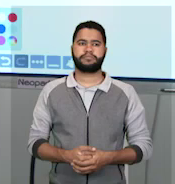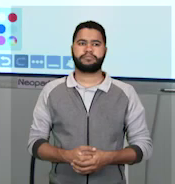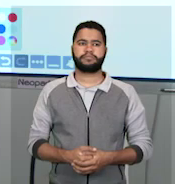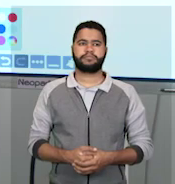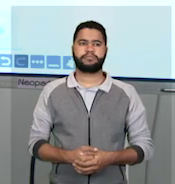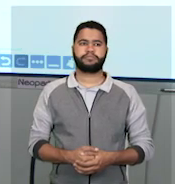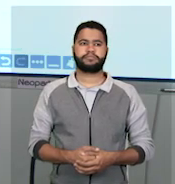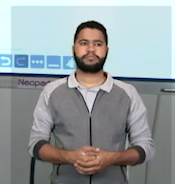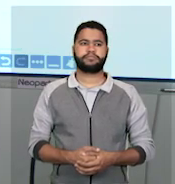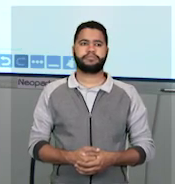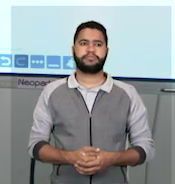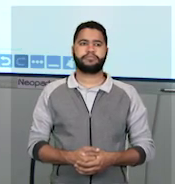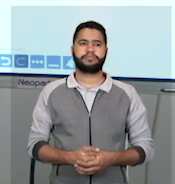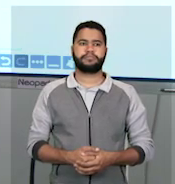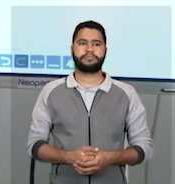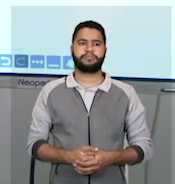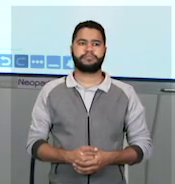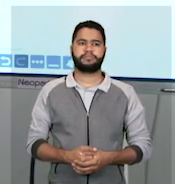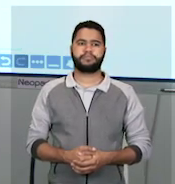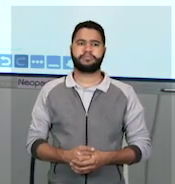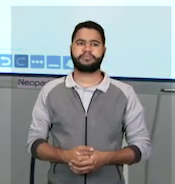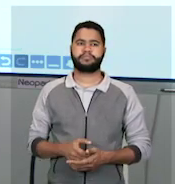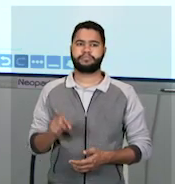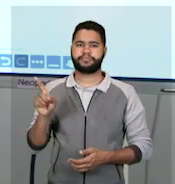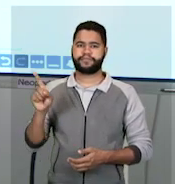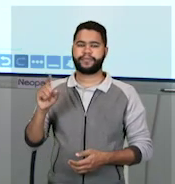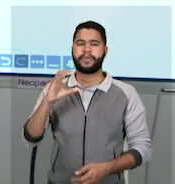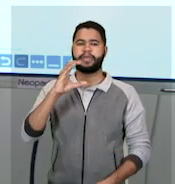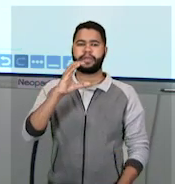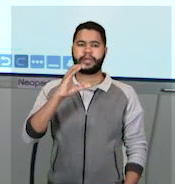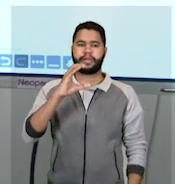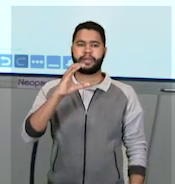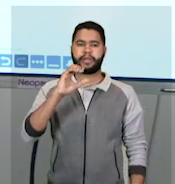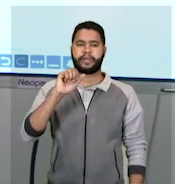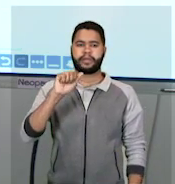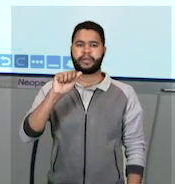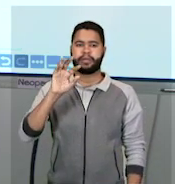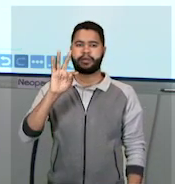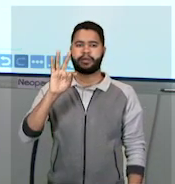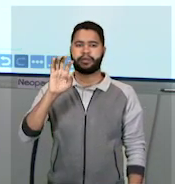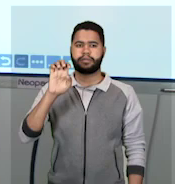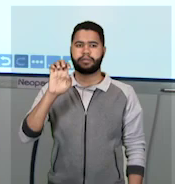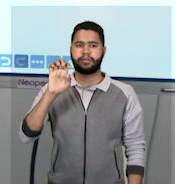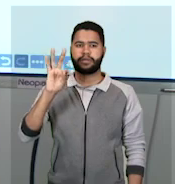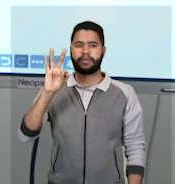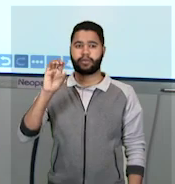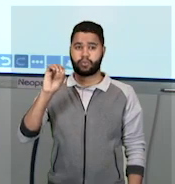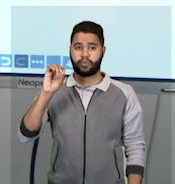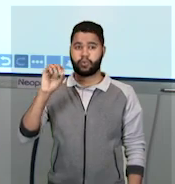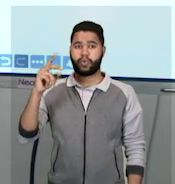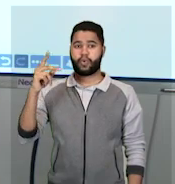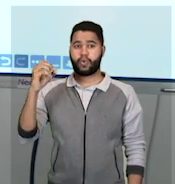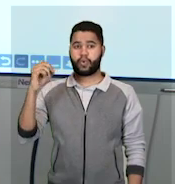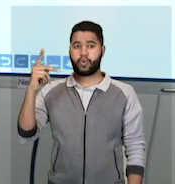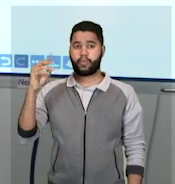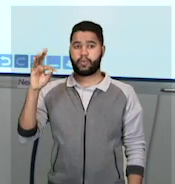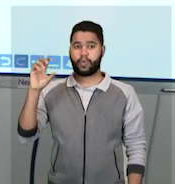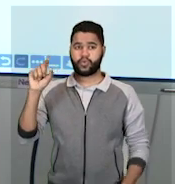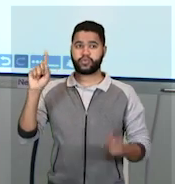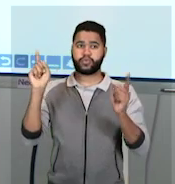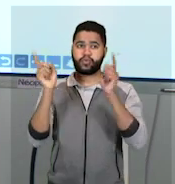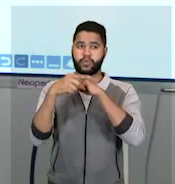Então eu tenho cateto oposto sobre a minha hipotenusa. Isso é igual ao quê? Ao meu